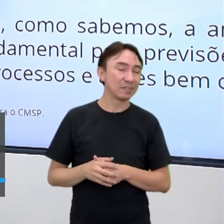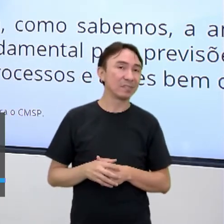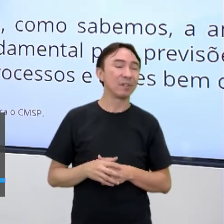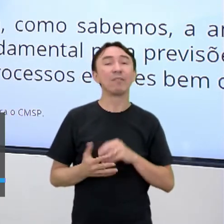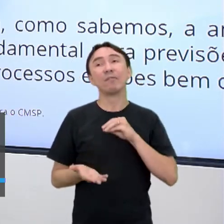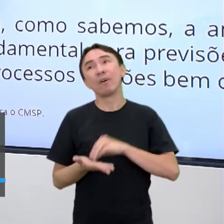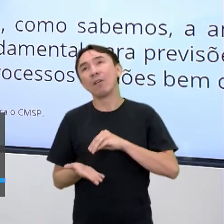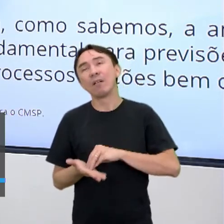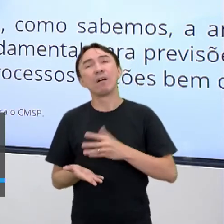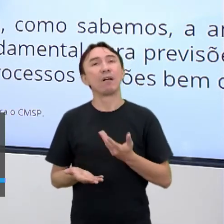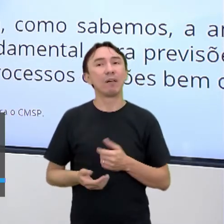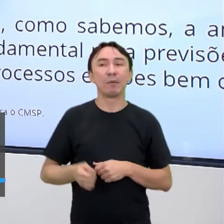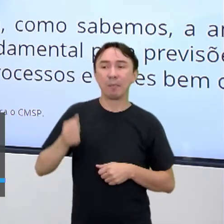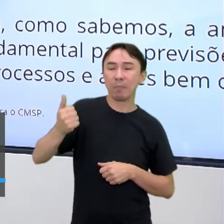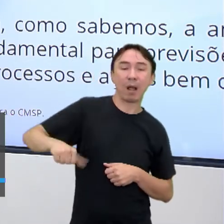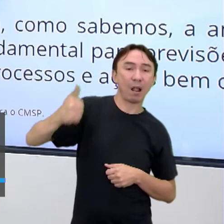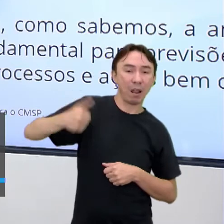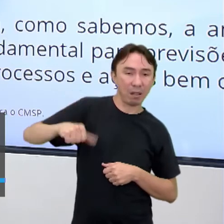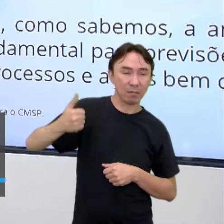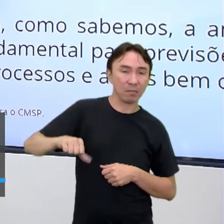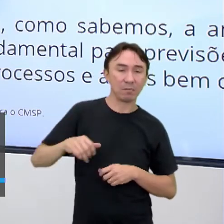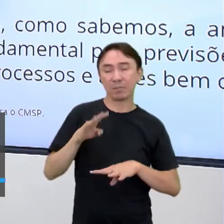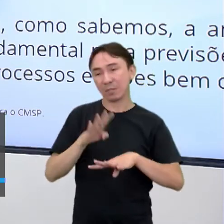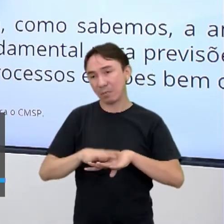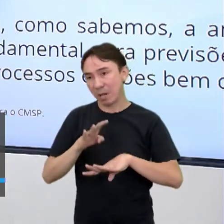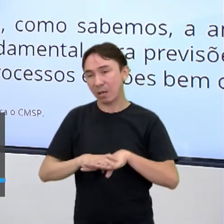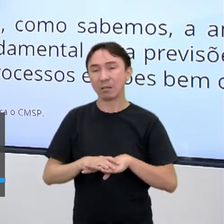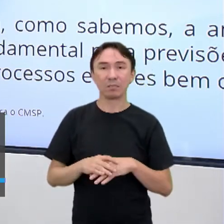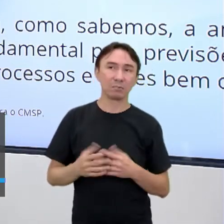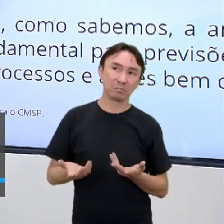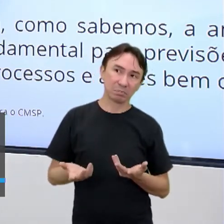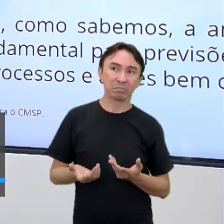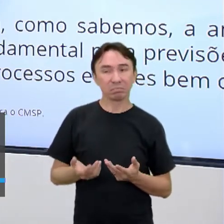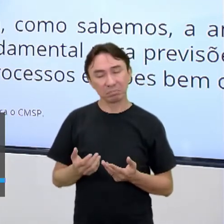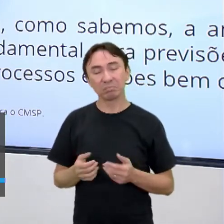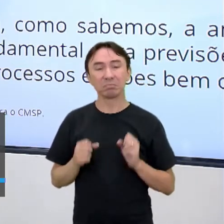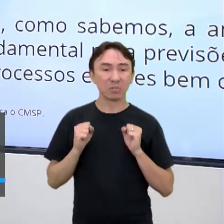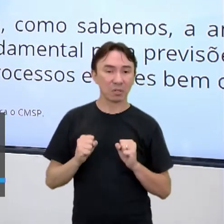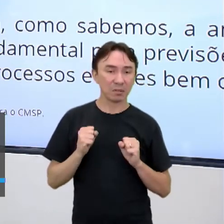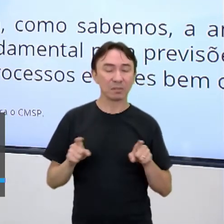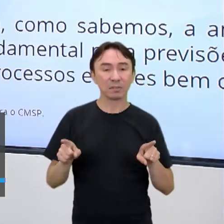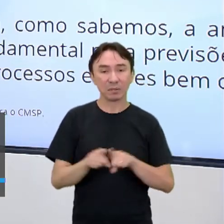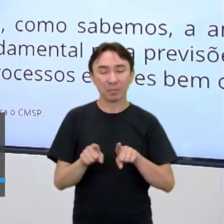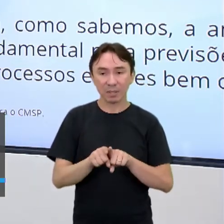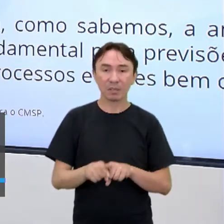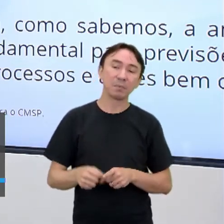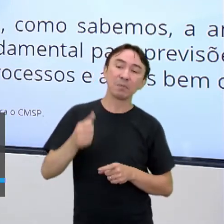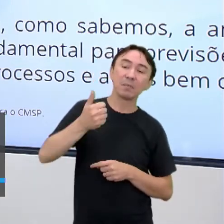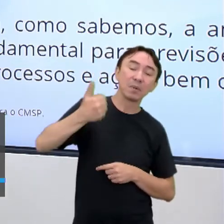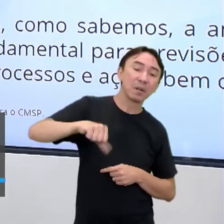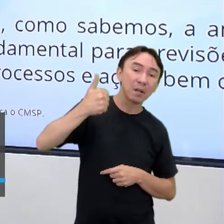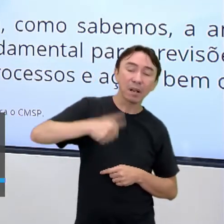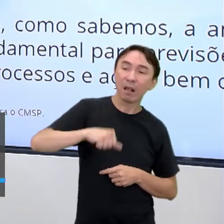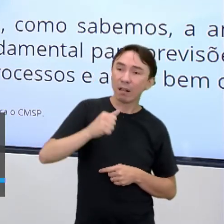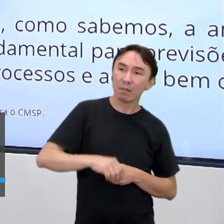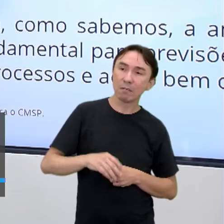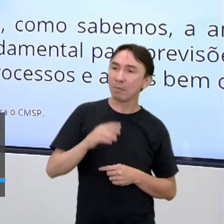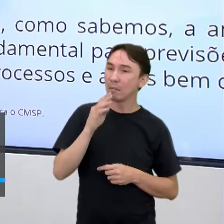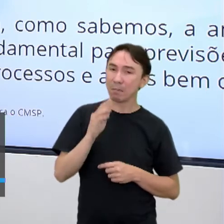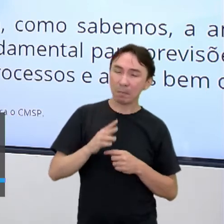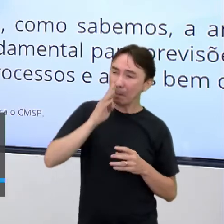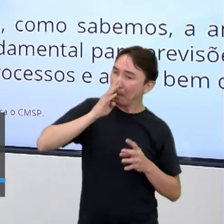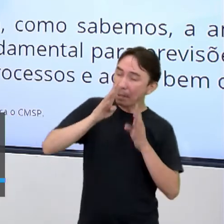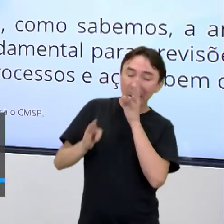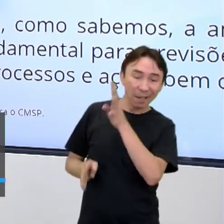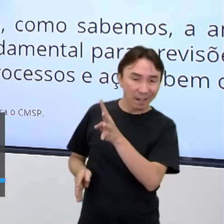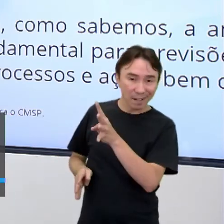Uma análise crítica das situações, sim. Tá? Só que assim, a análise crítica, ela vem depois do que? Da análise numérica. Primeiro você vai